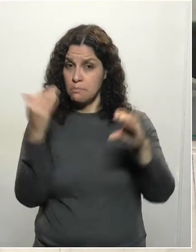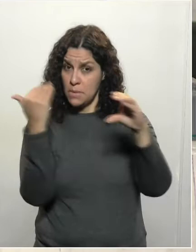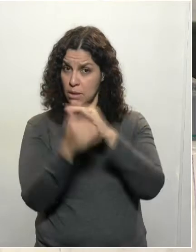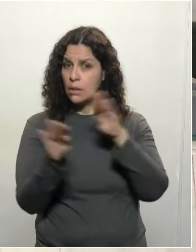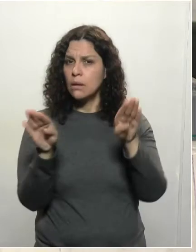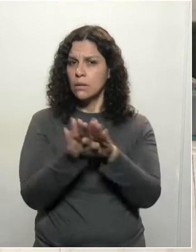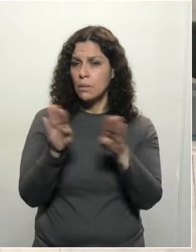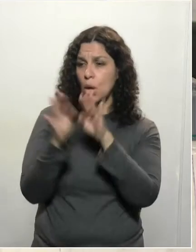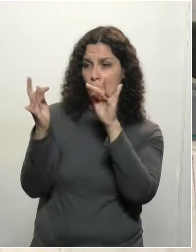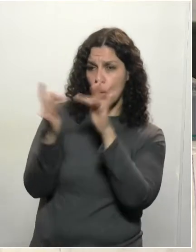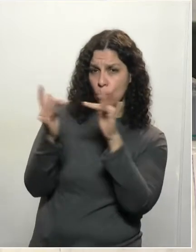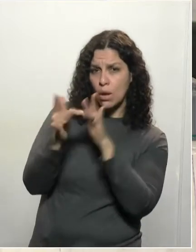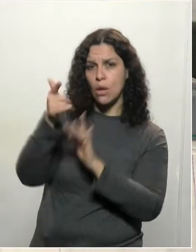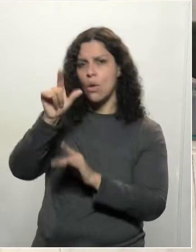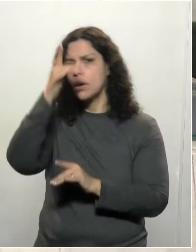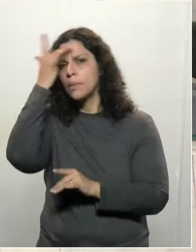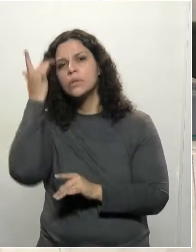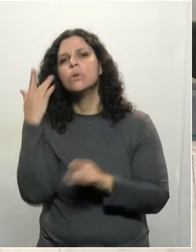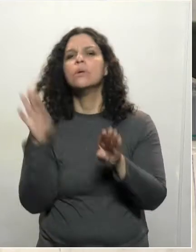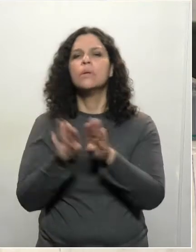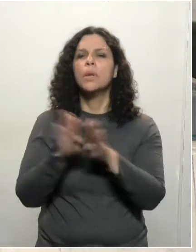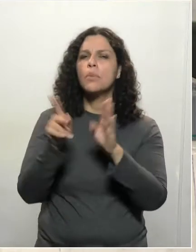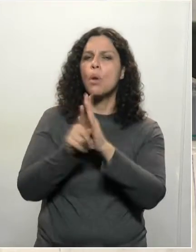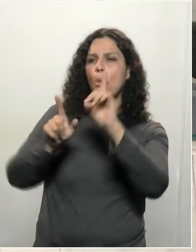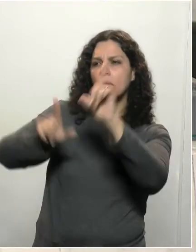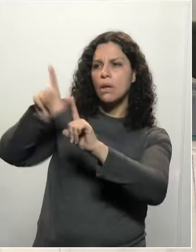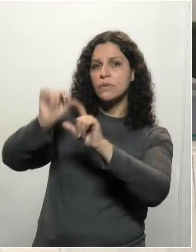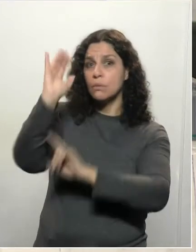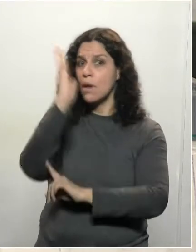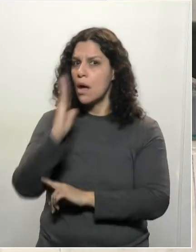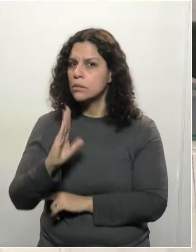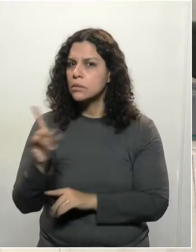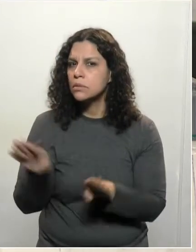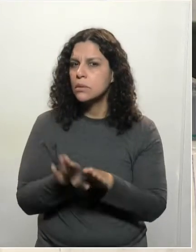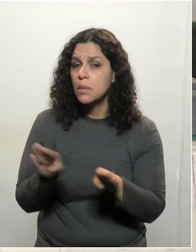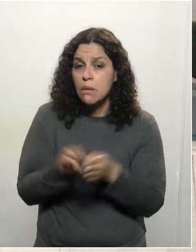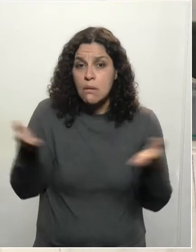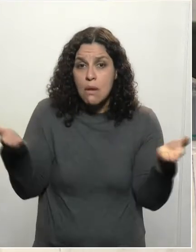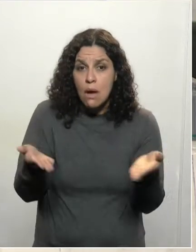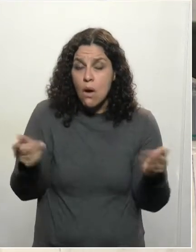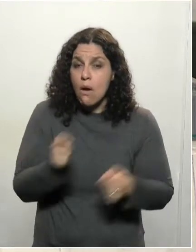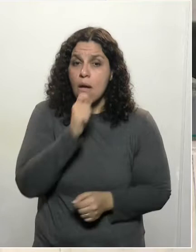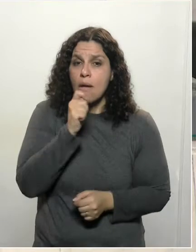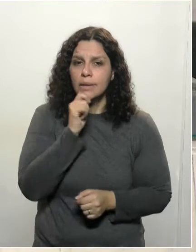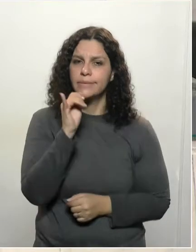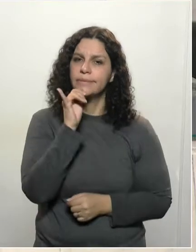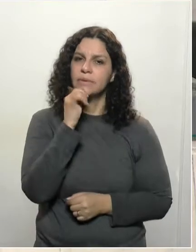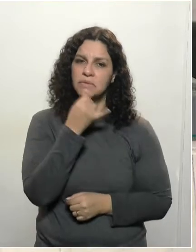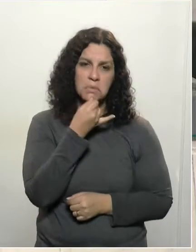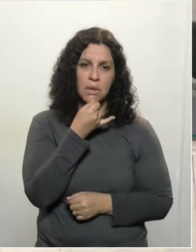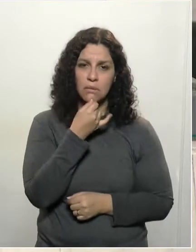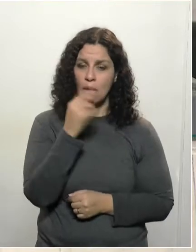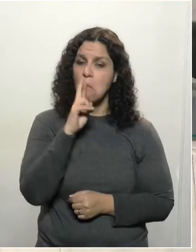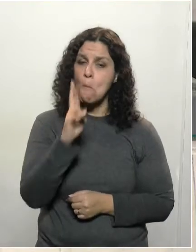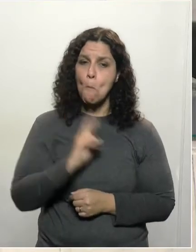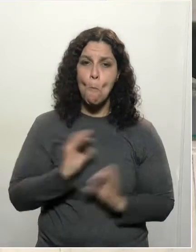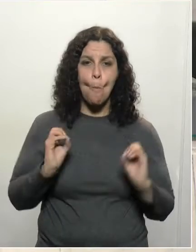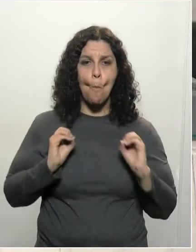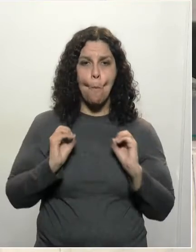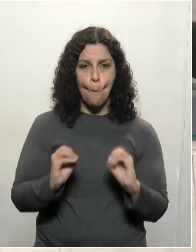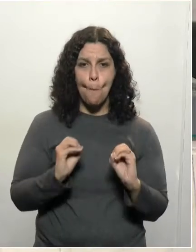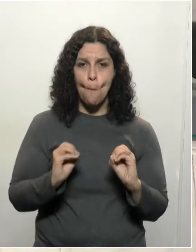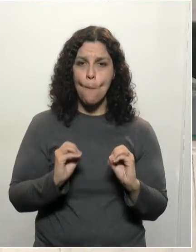Mandei também isso para uma outra rede de televisão nacional. Até o momento, infelizmente, ninguém me deu